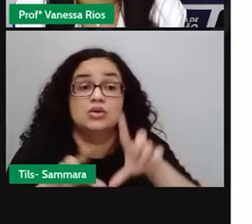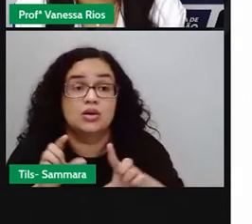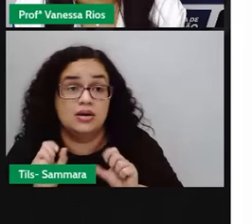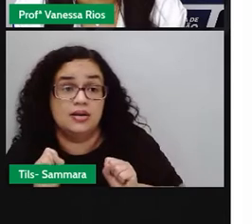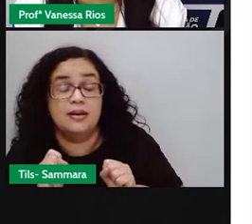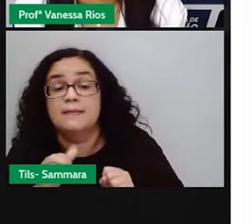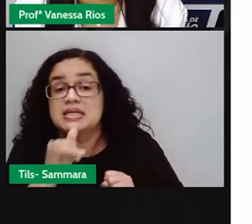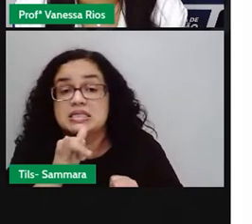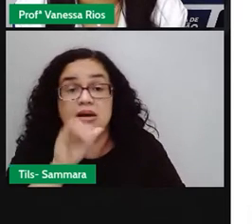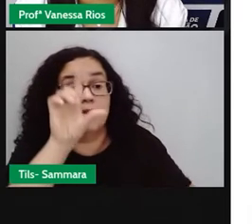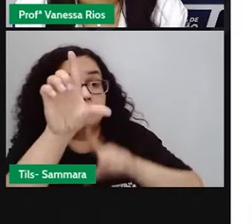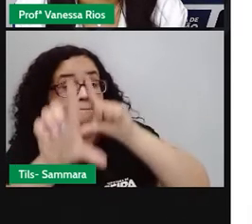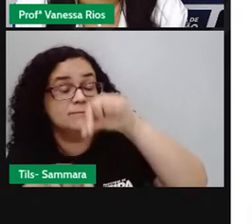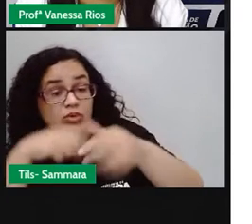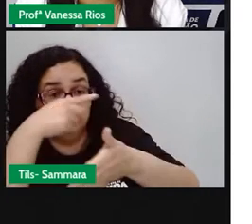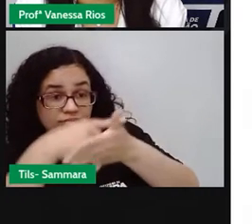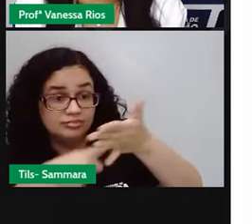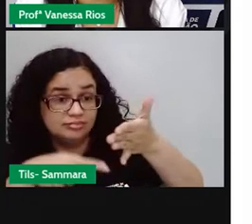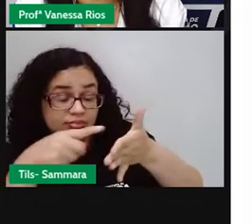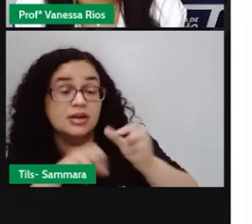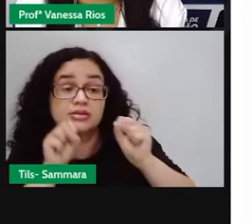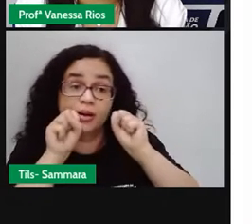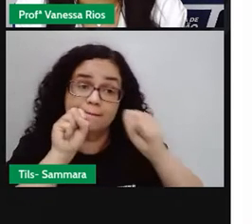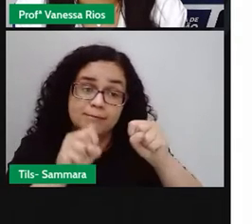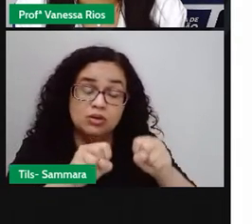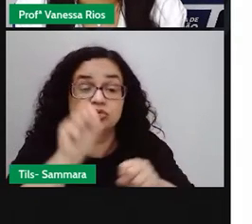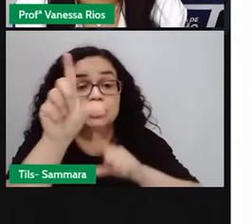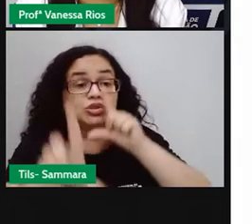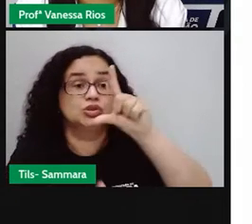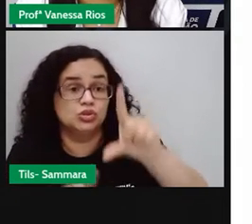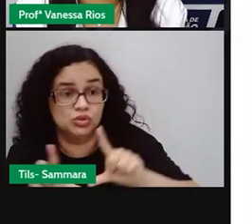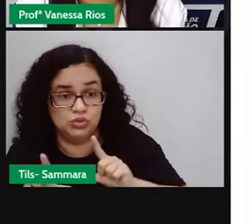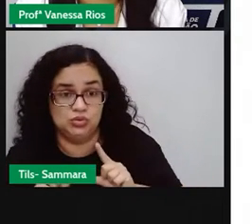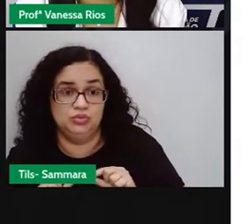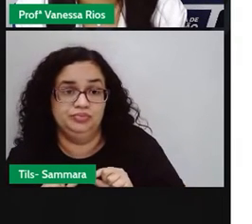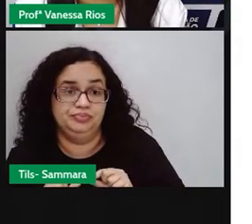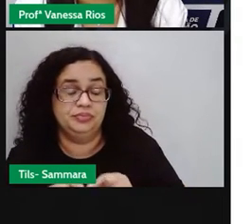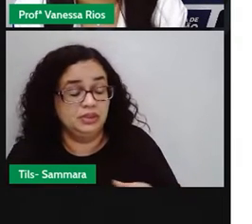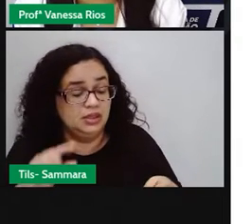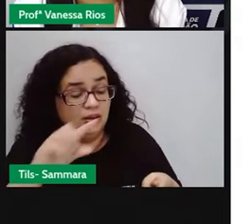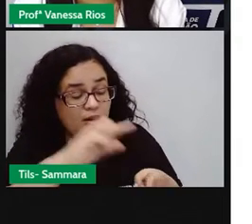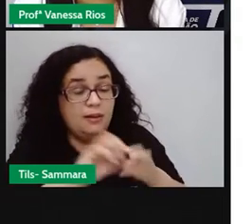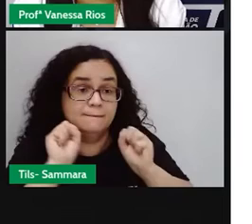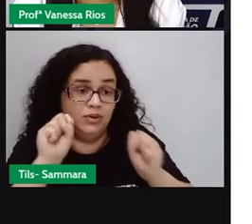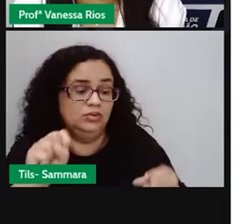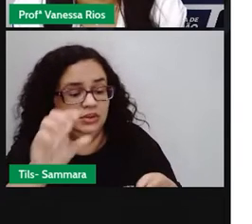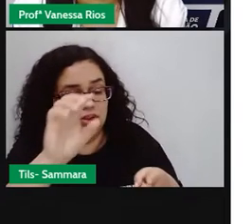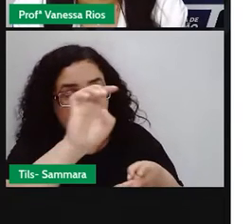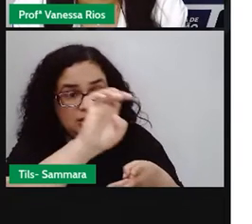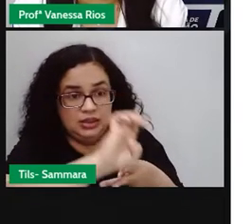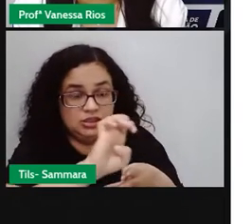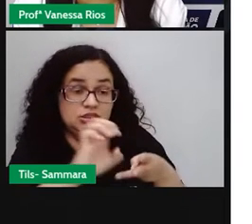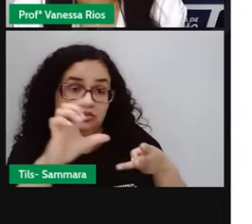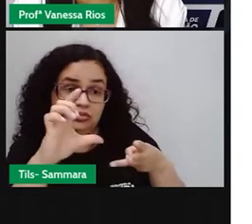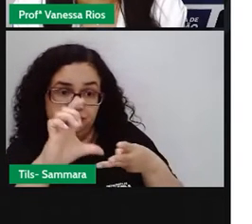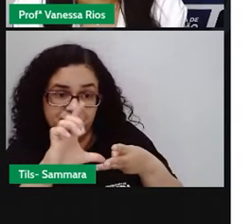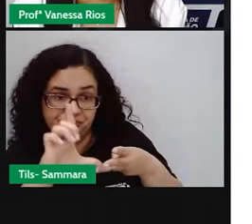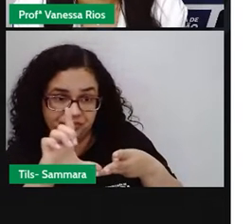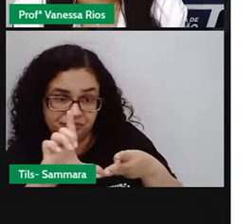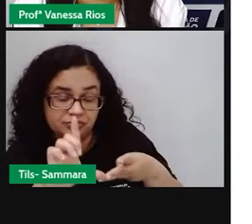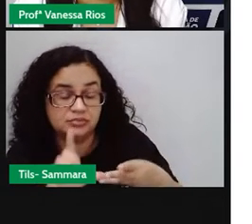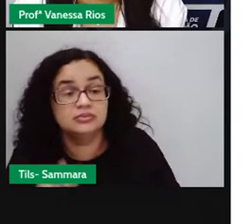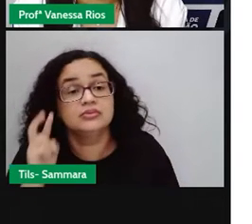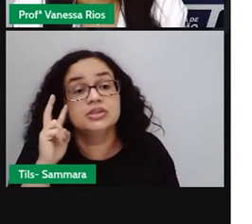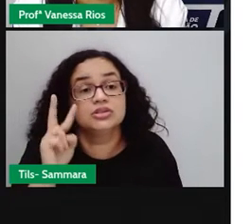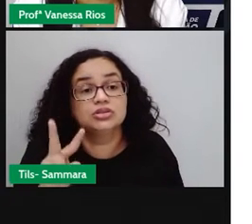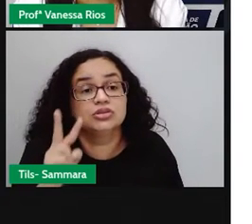meio da eleição de representantes para os poderes legislativo e executivo. Então, aí a